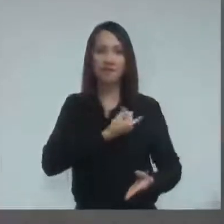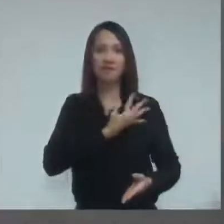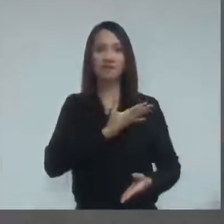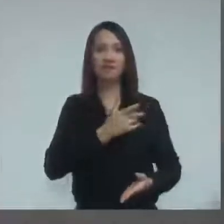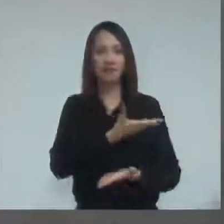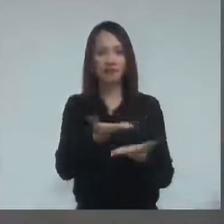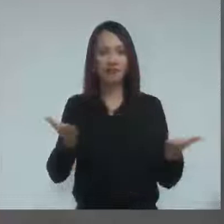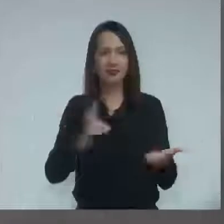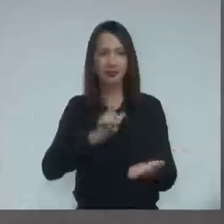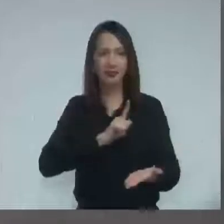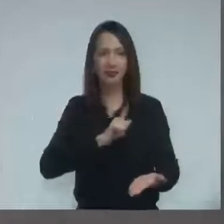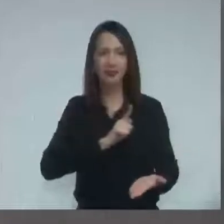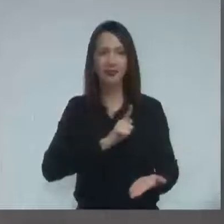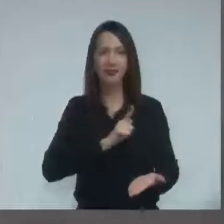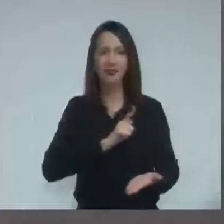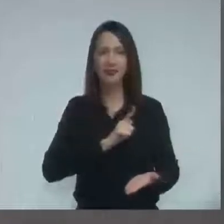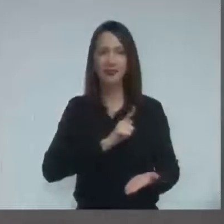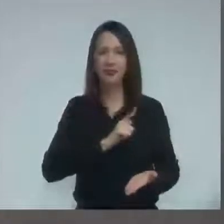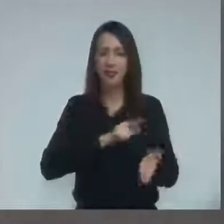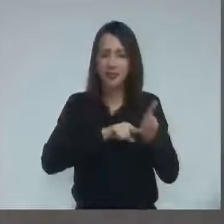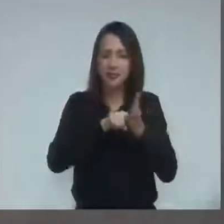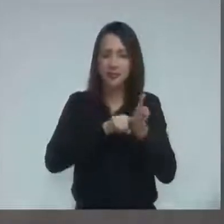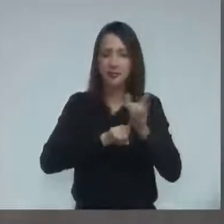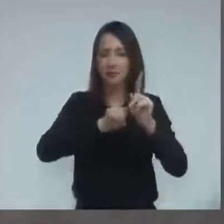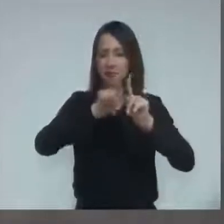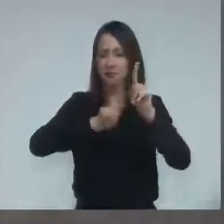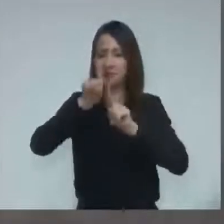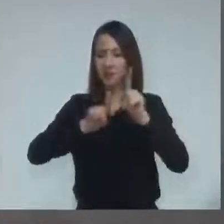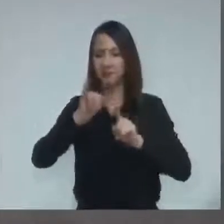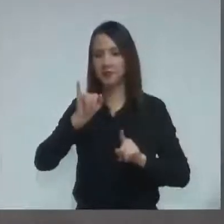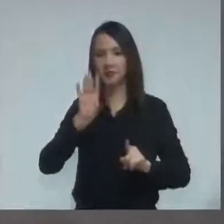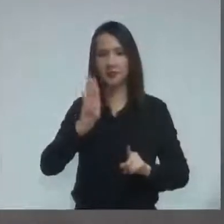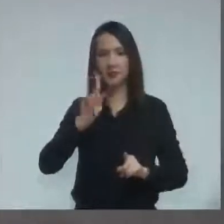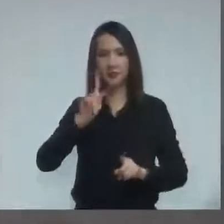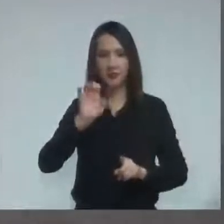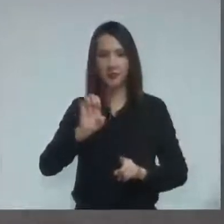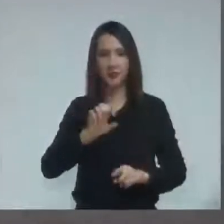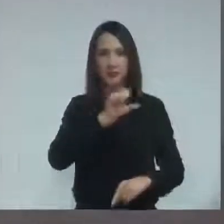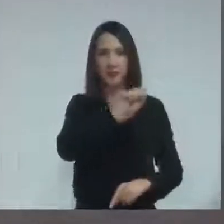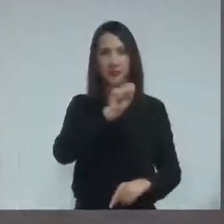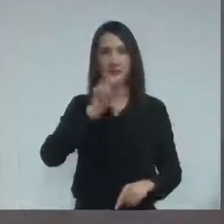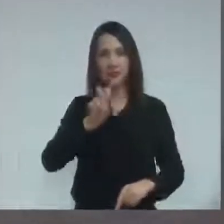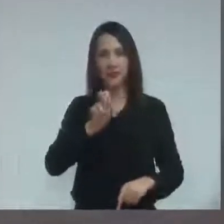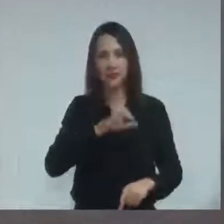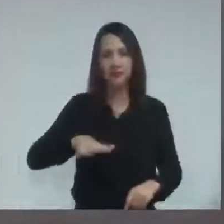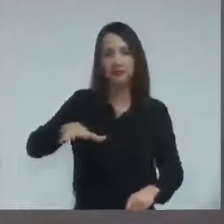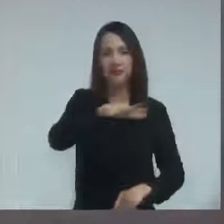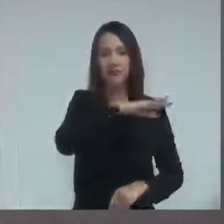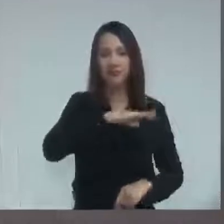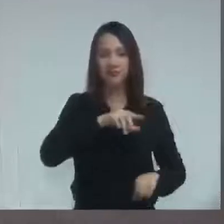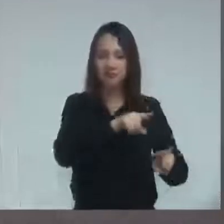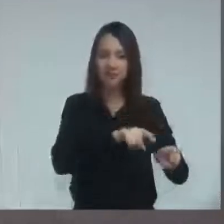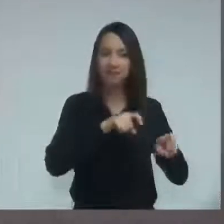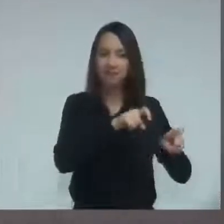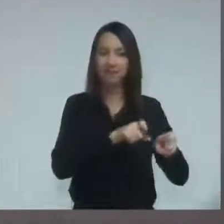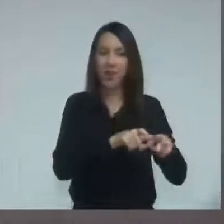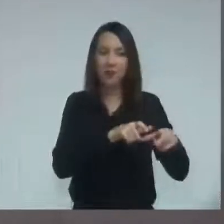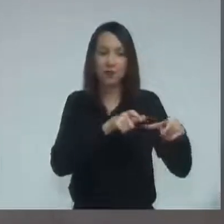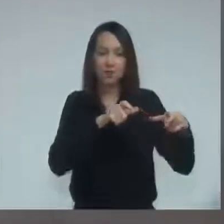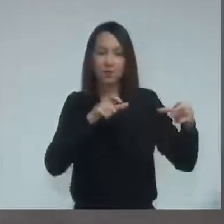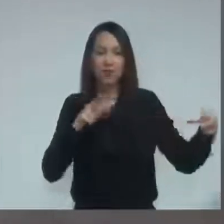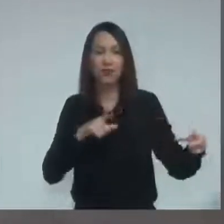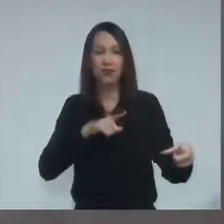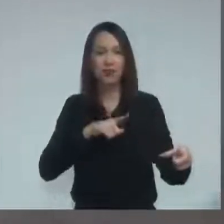o IBGE, censo que acabou de sair, nós temos 85 áreas rurais. Tem umas muito grandes, né? A